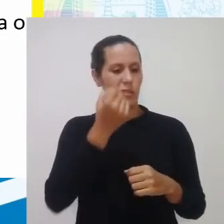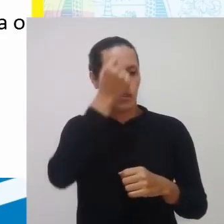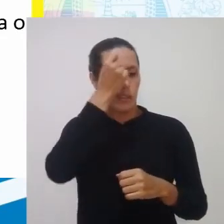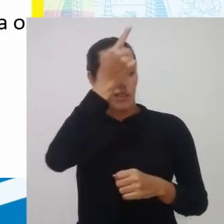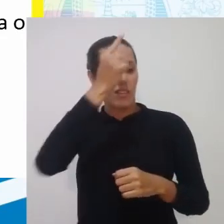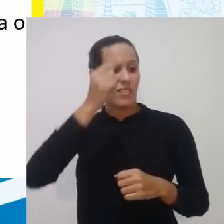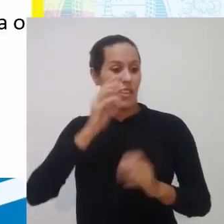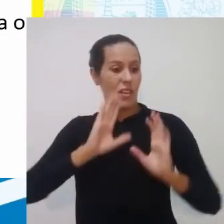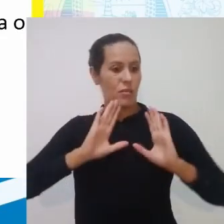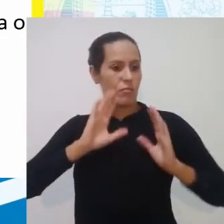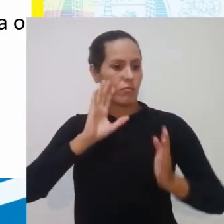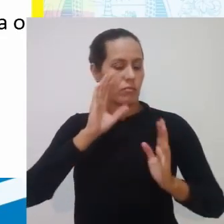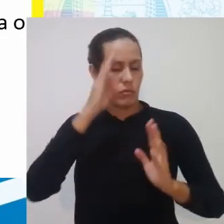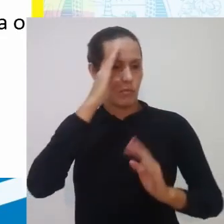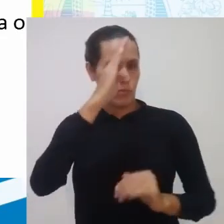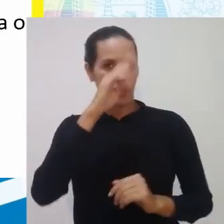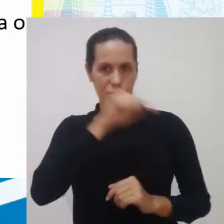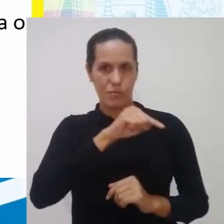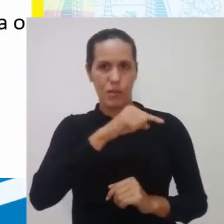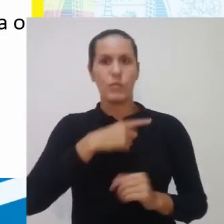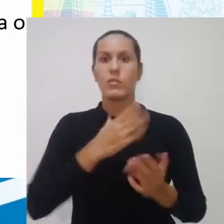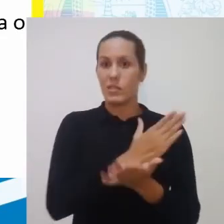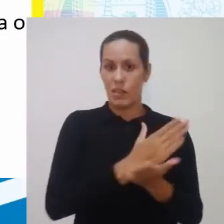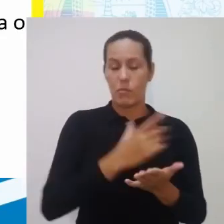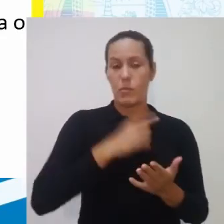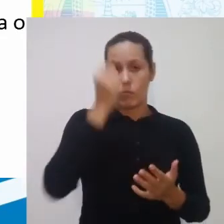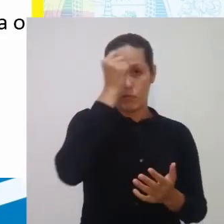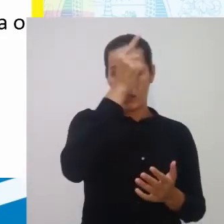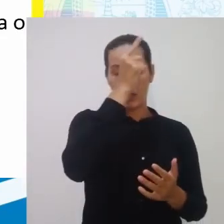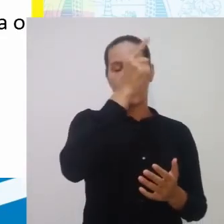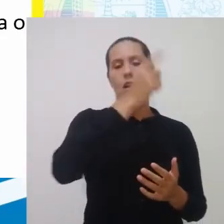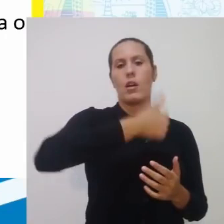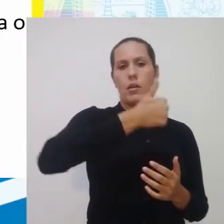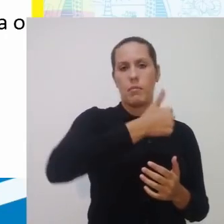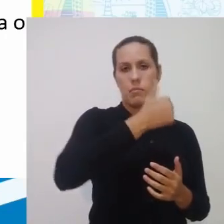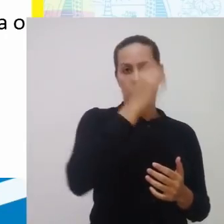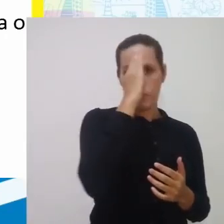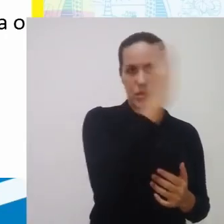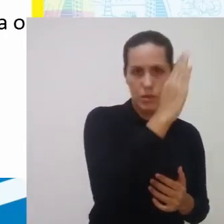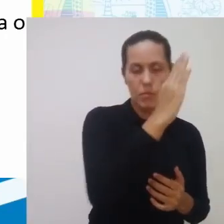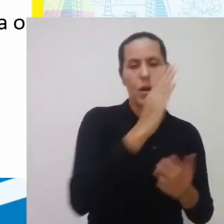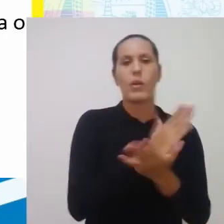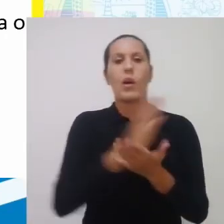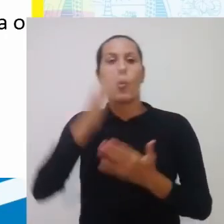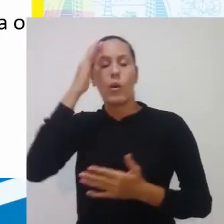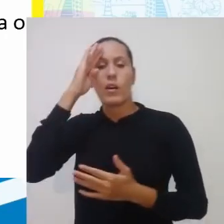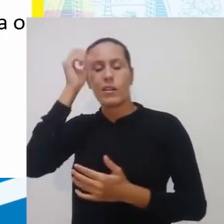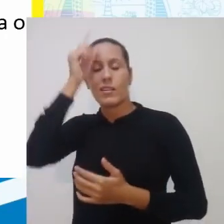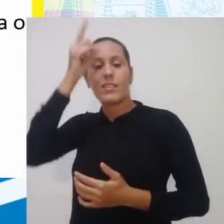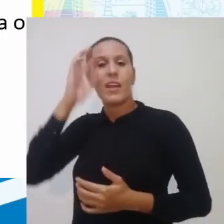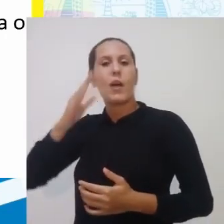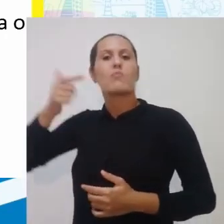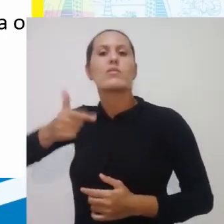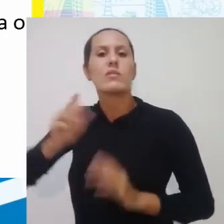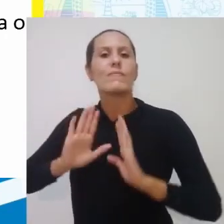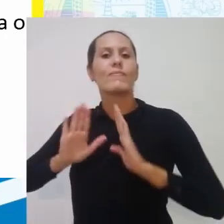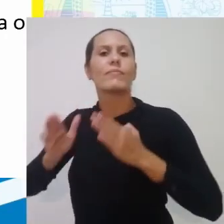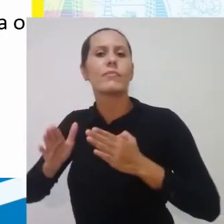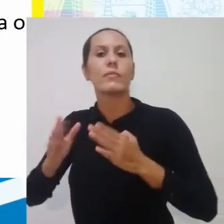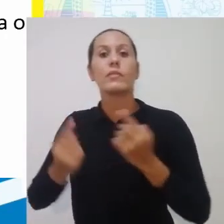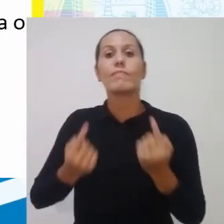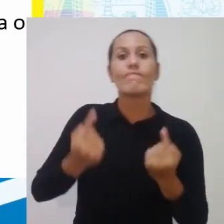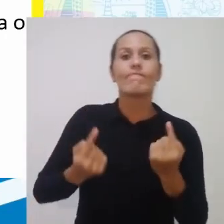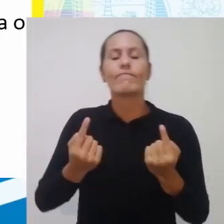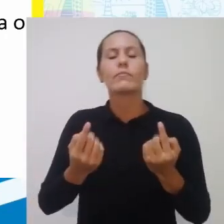central? Porque você sabe que existem ideias que são secundárias, que são tão importantes quanto a ideia central. Qual